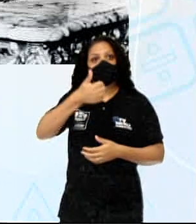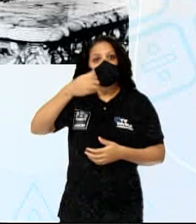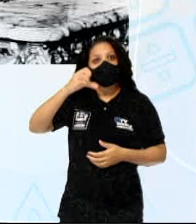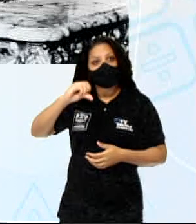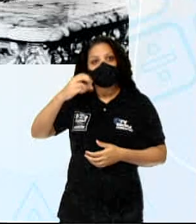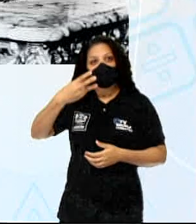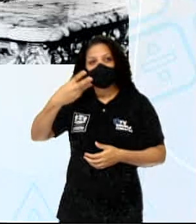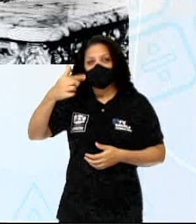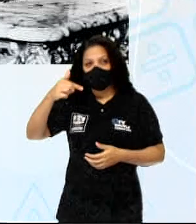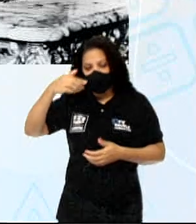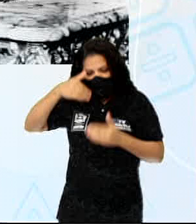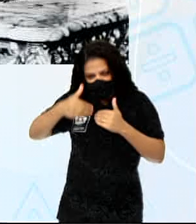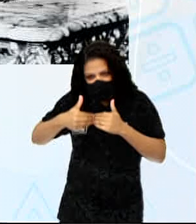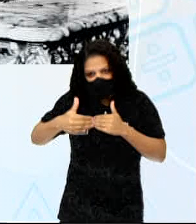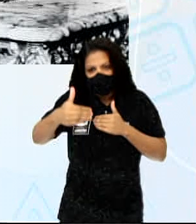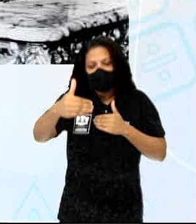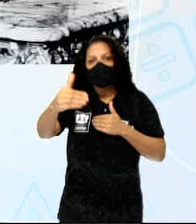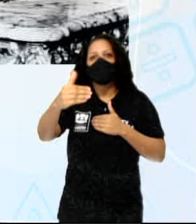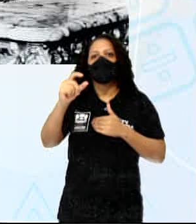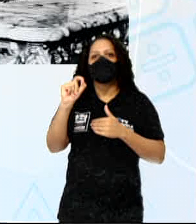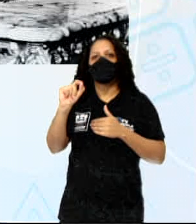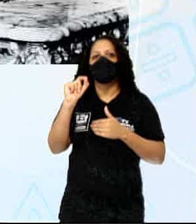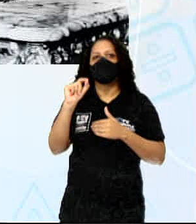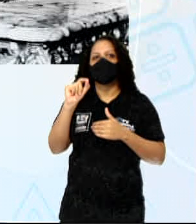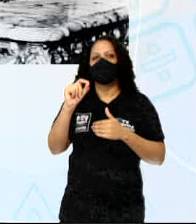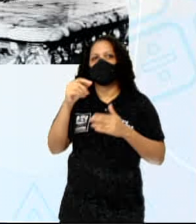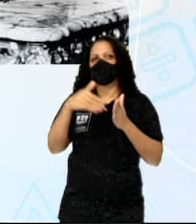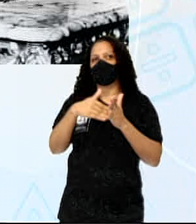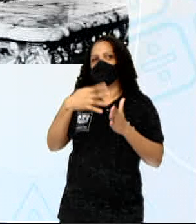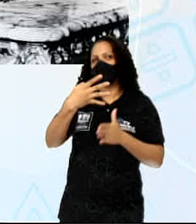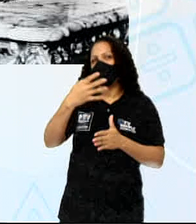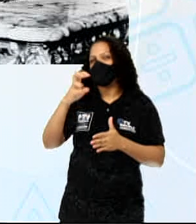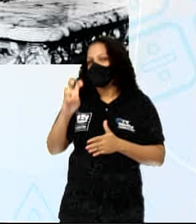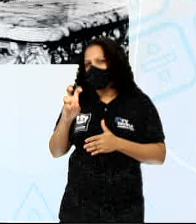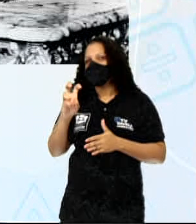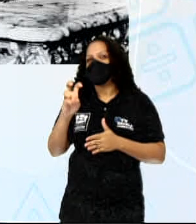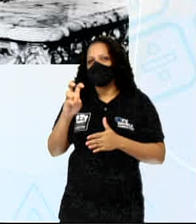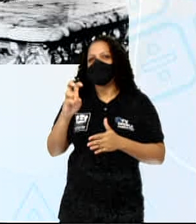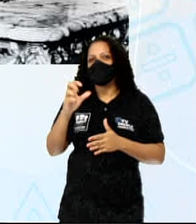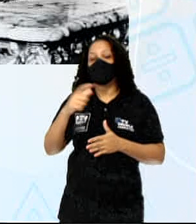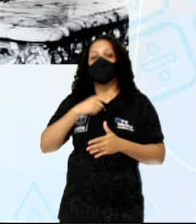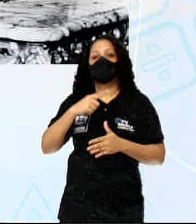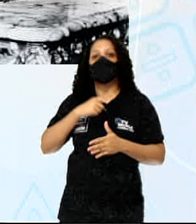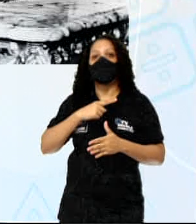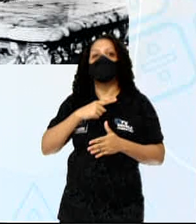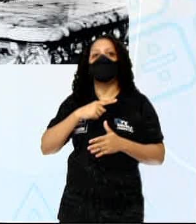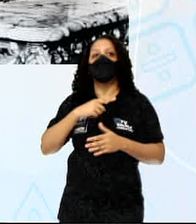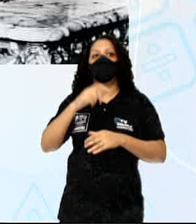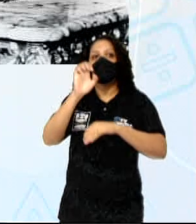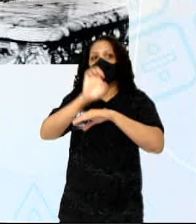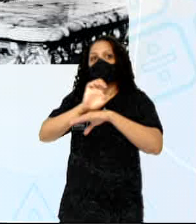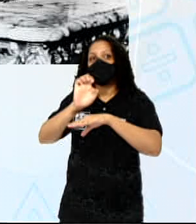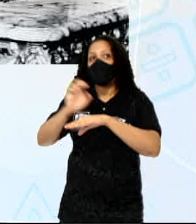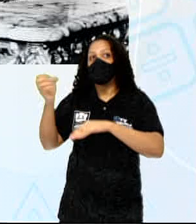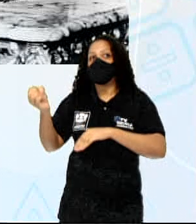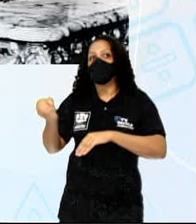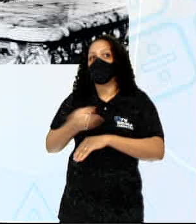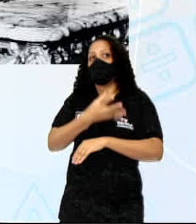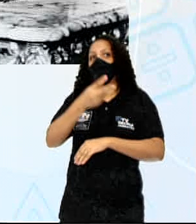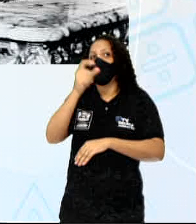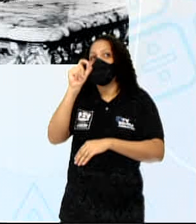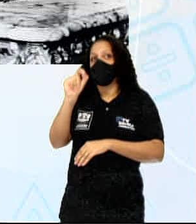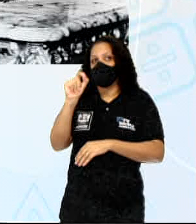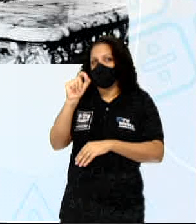né? De 37 a 45, a gente vai ter o Estado Novo. Mas é importante que a gente pense o seguinte, essa